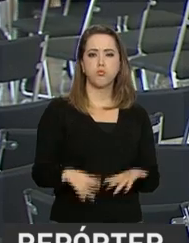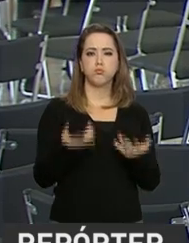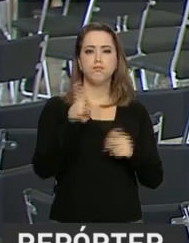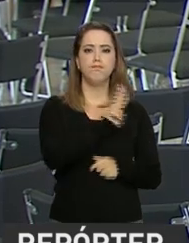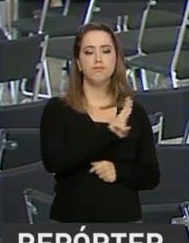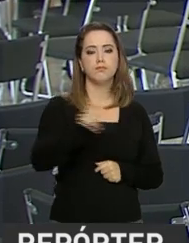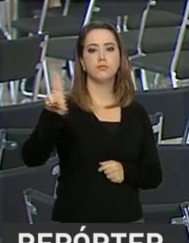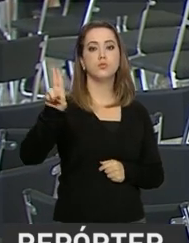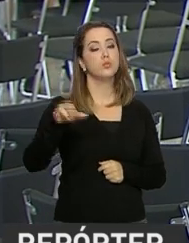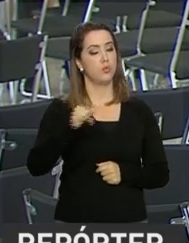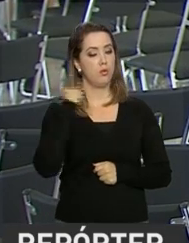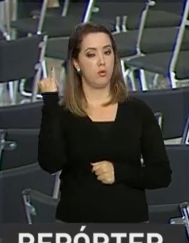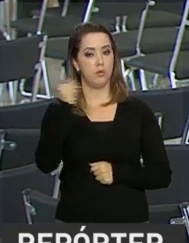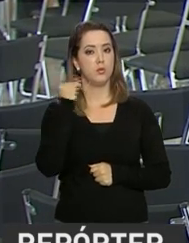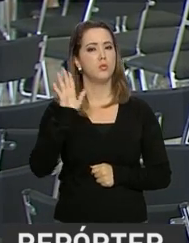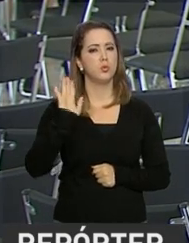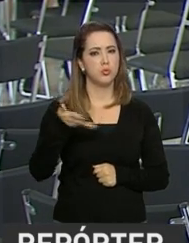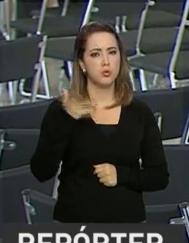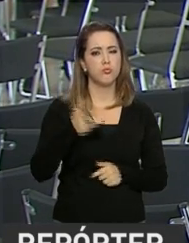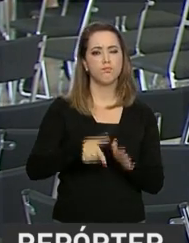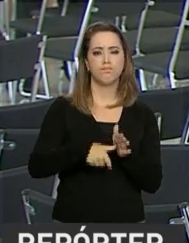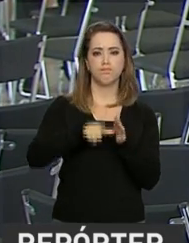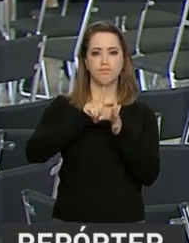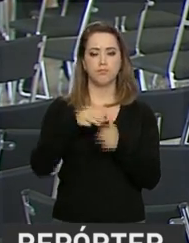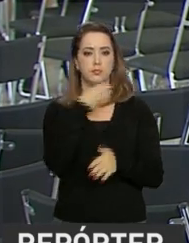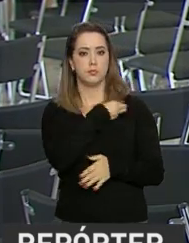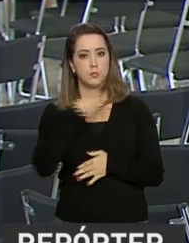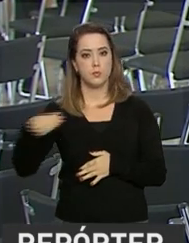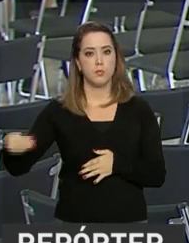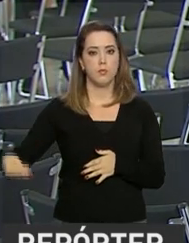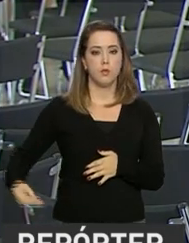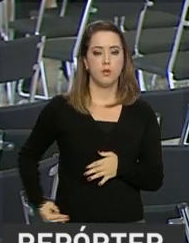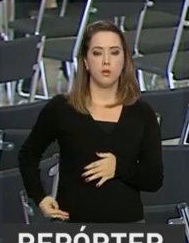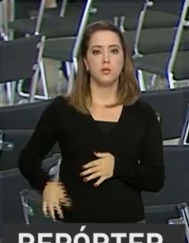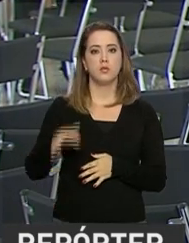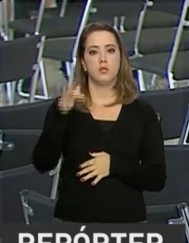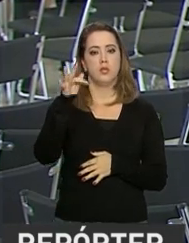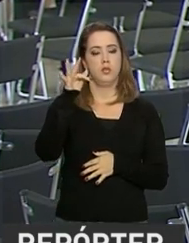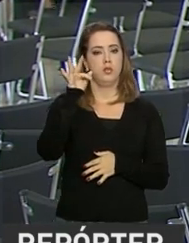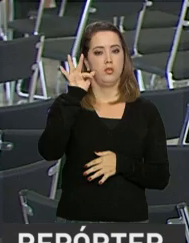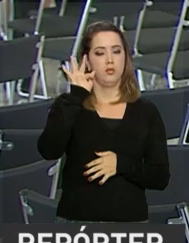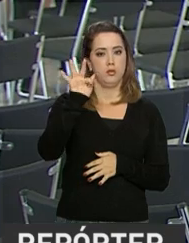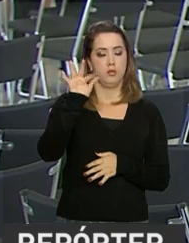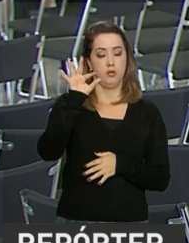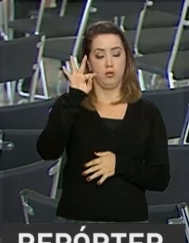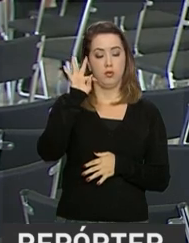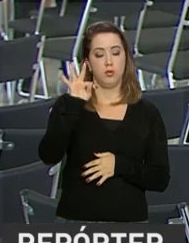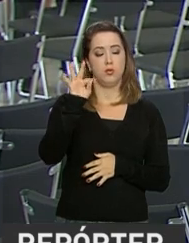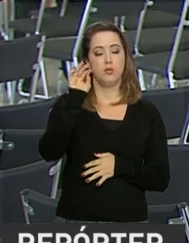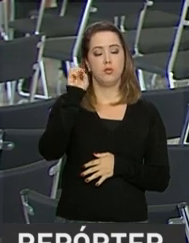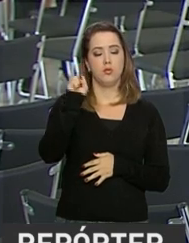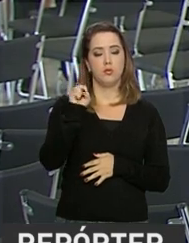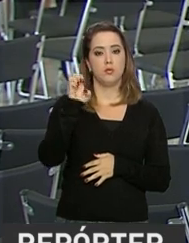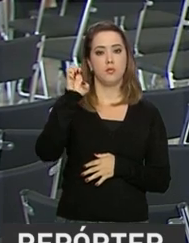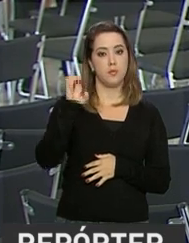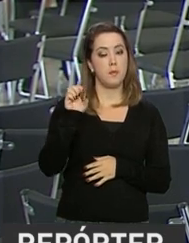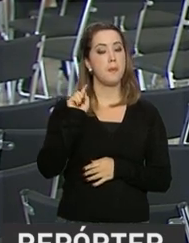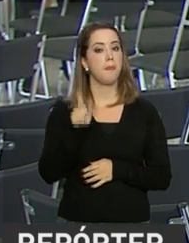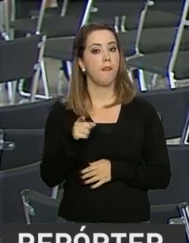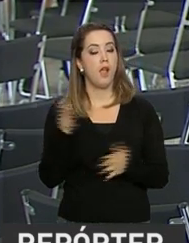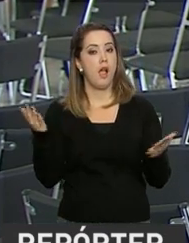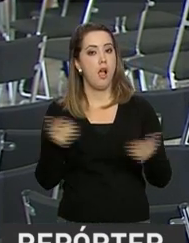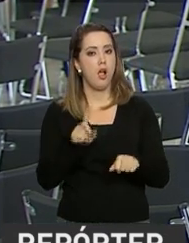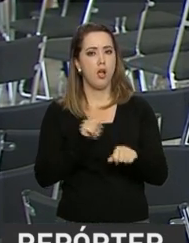foi por duas vezes ministro do Tribunal Superior Eleitoral e agora a agenda do presidente Michel